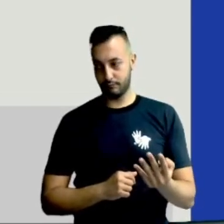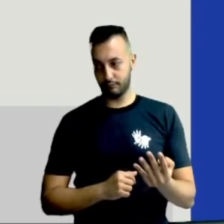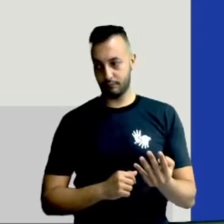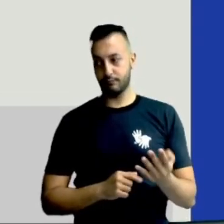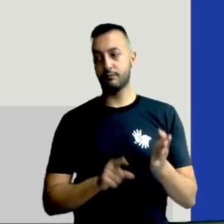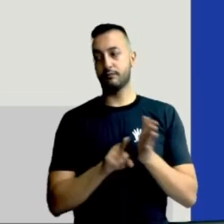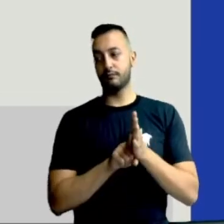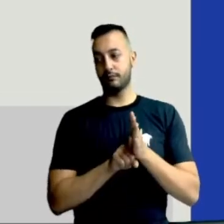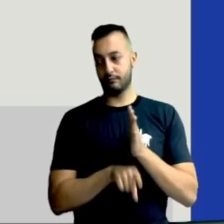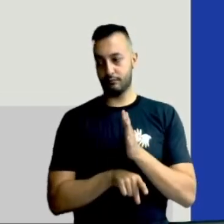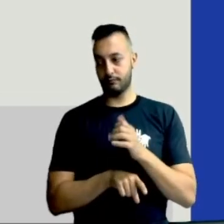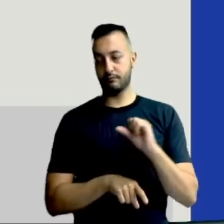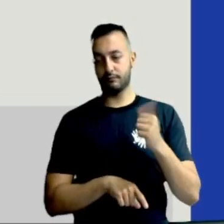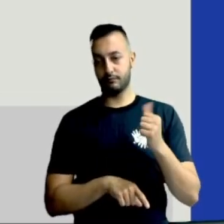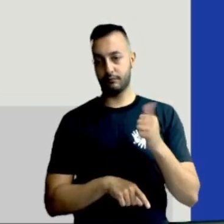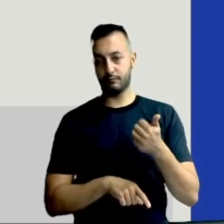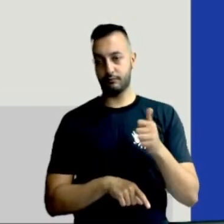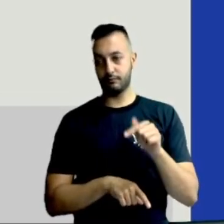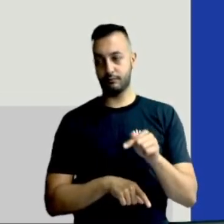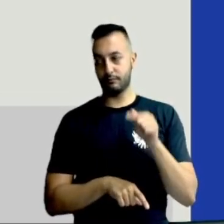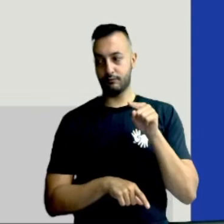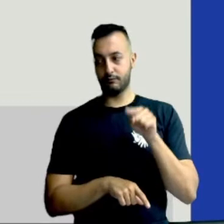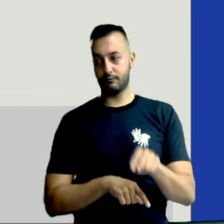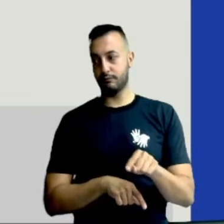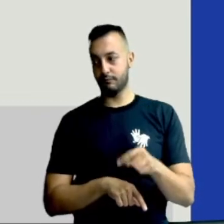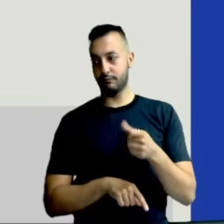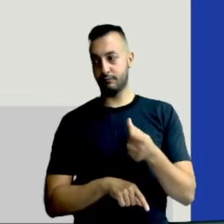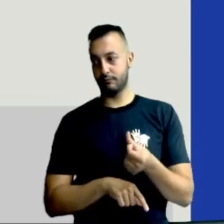129.974 menos